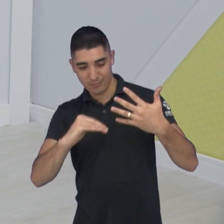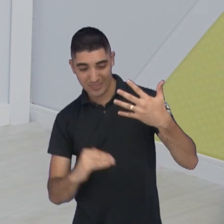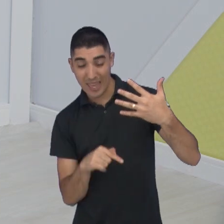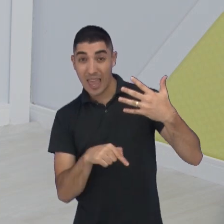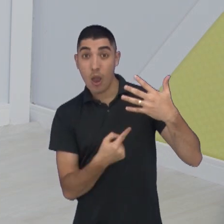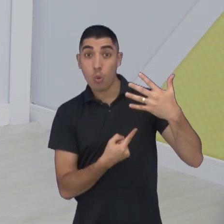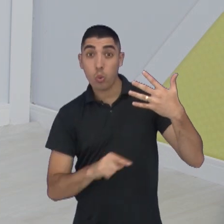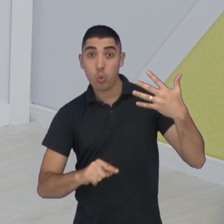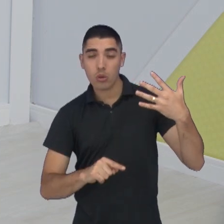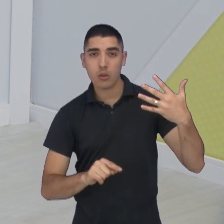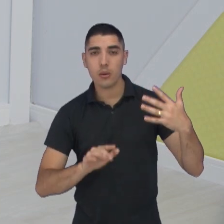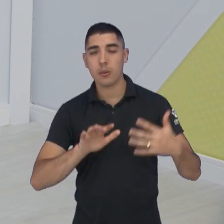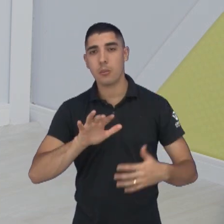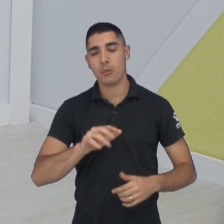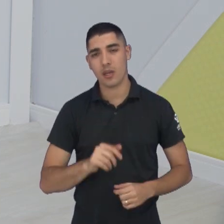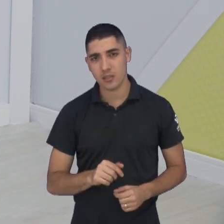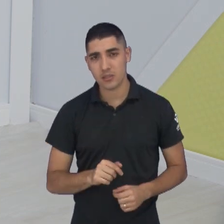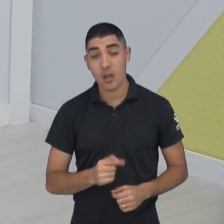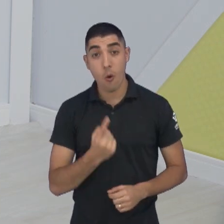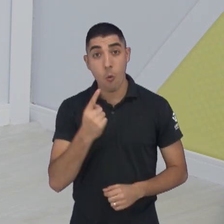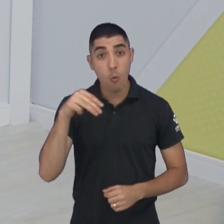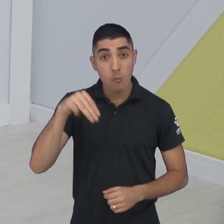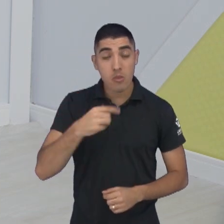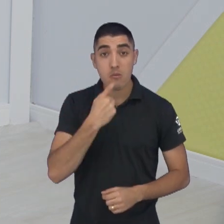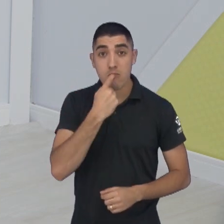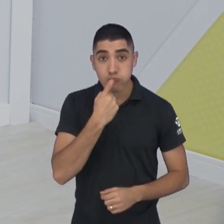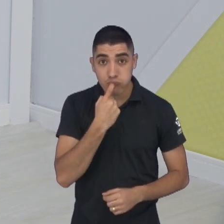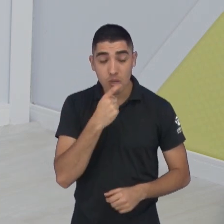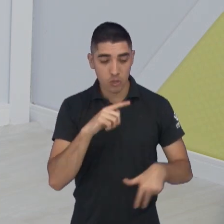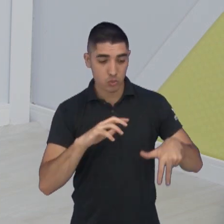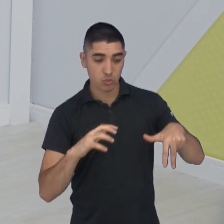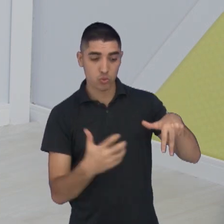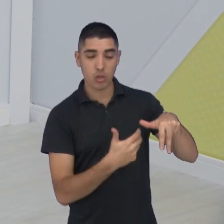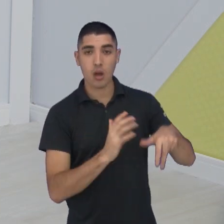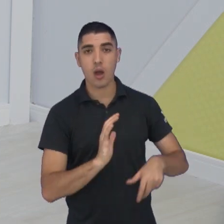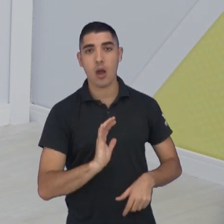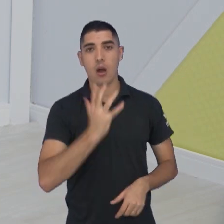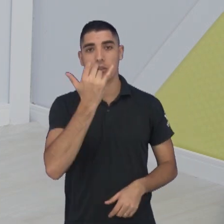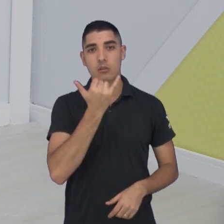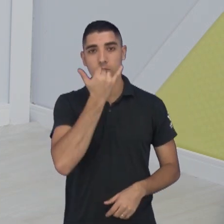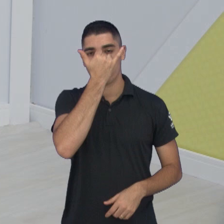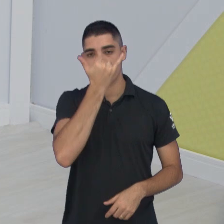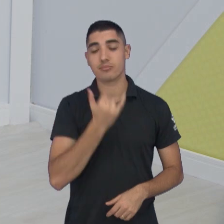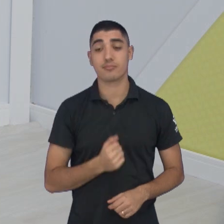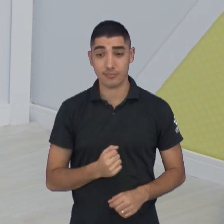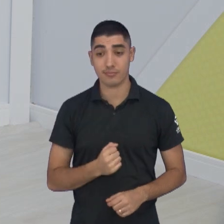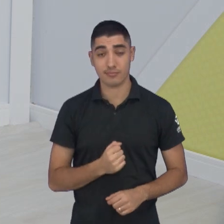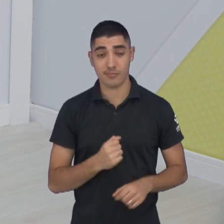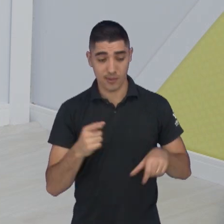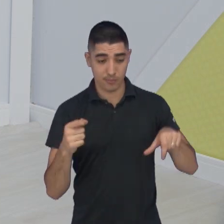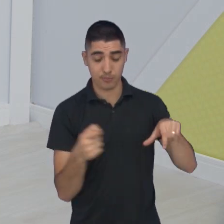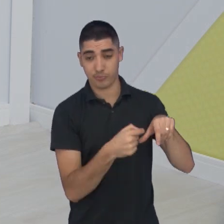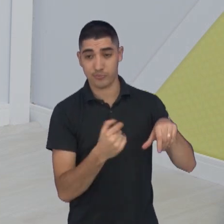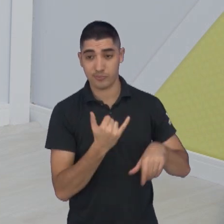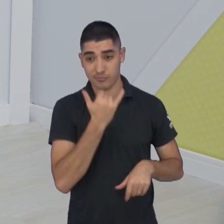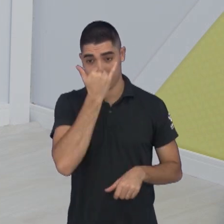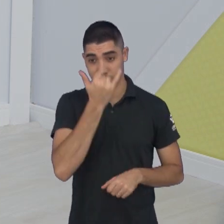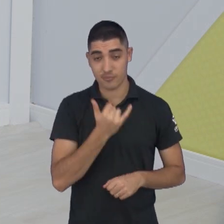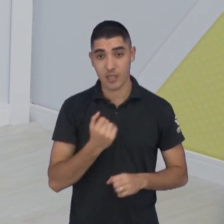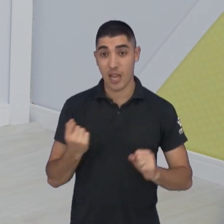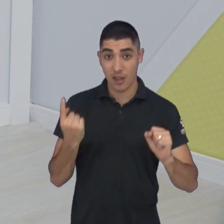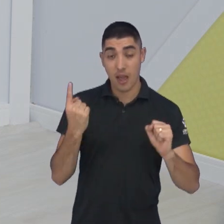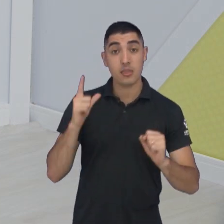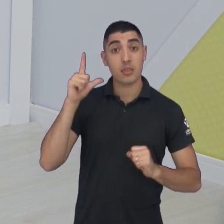Série A4. Só que, com 1 minuto de jogo, o Joseense já sofreu o primeiro gol. E no segundo tempo, em 3